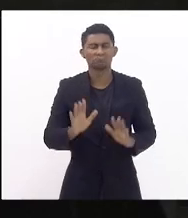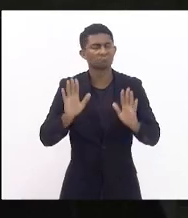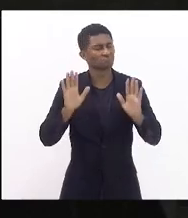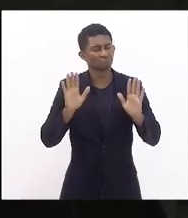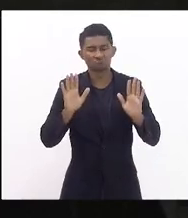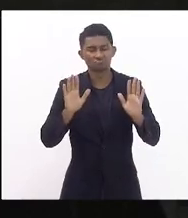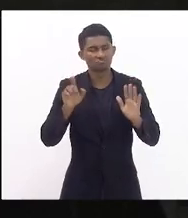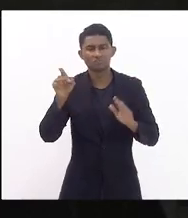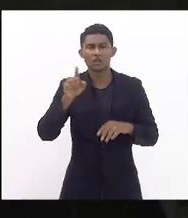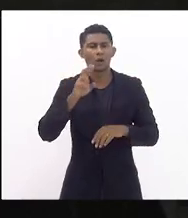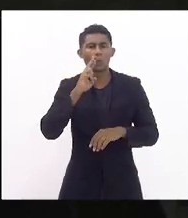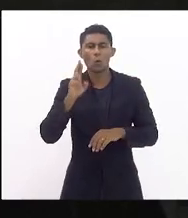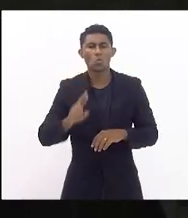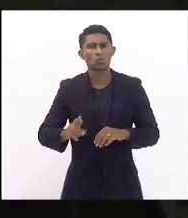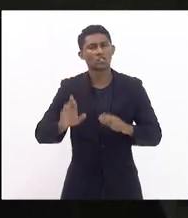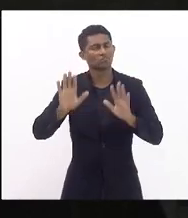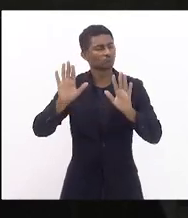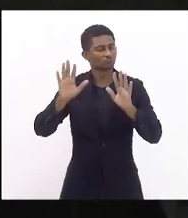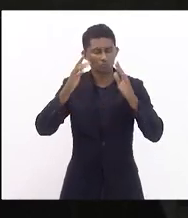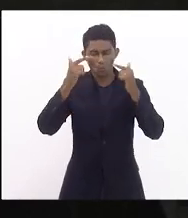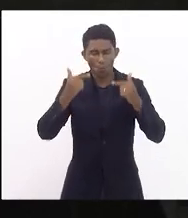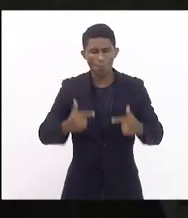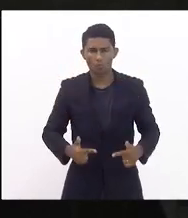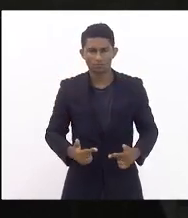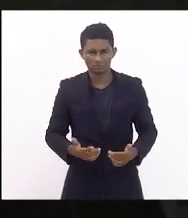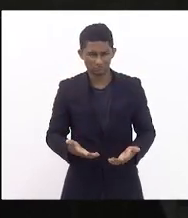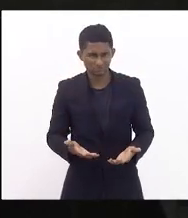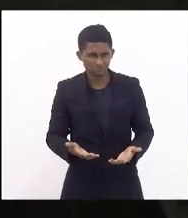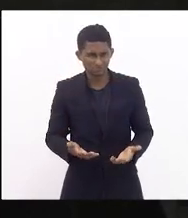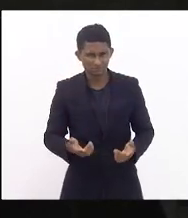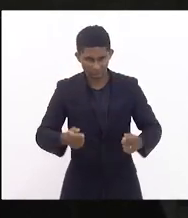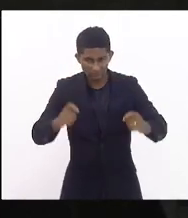Como pudesse haver neutralidade